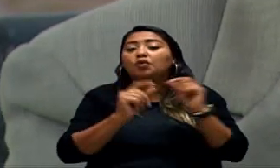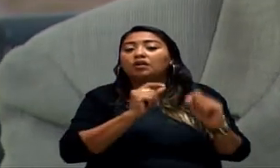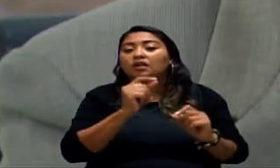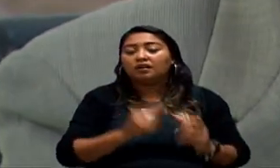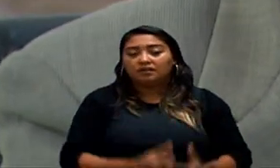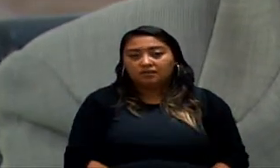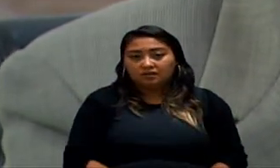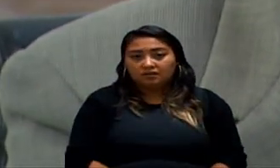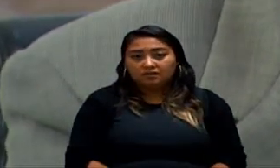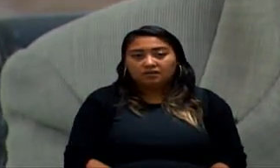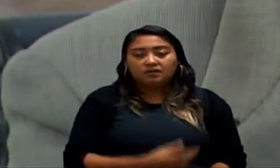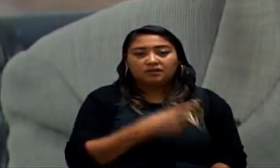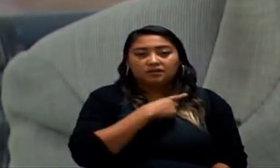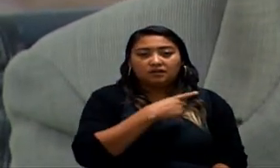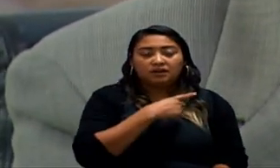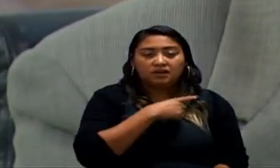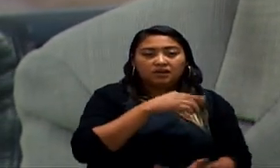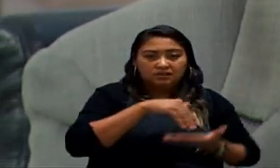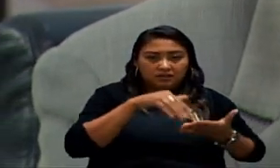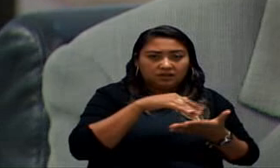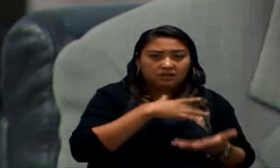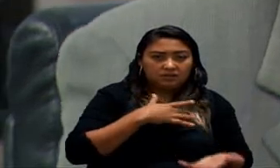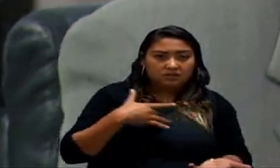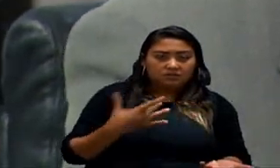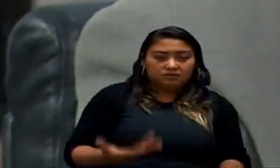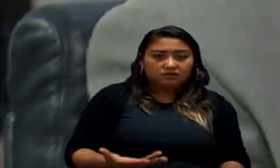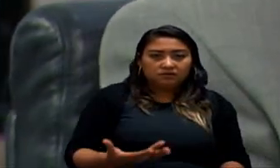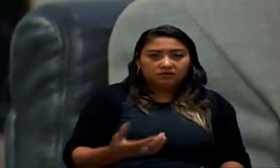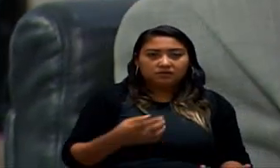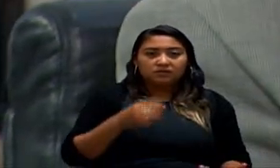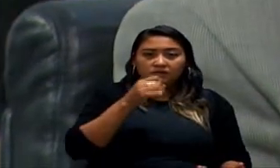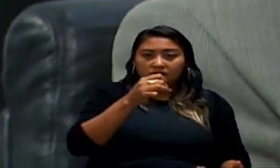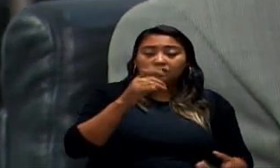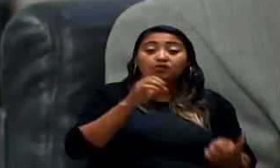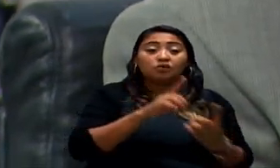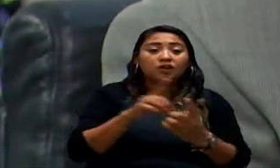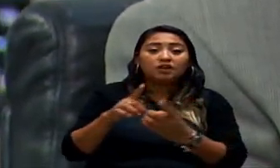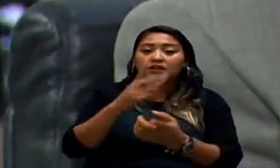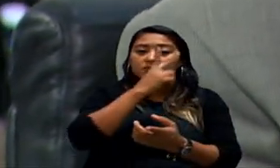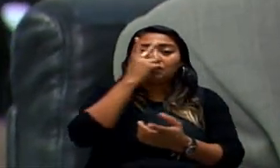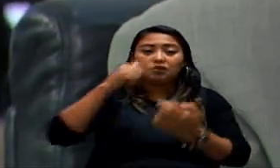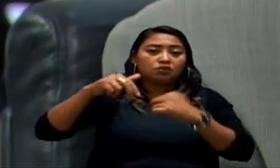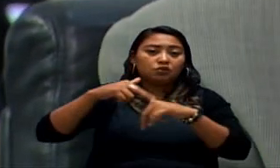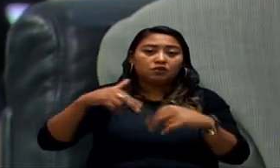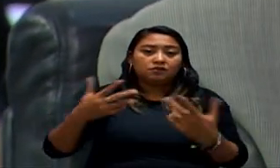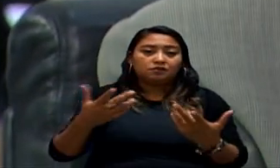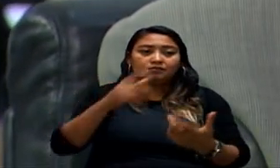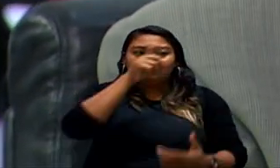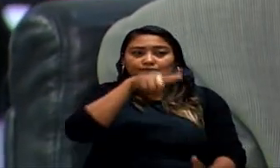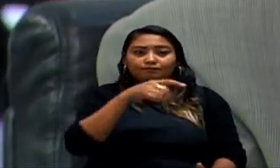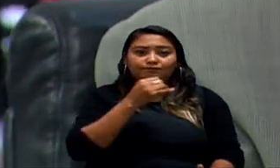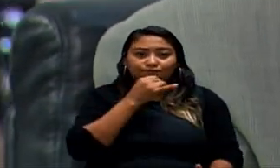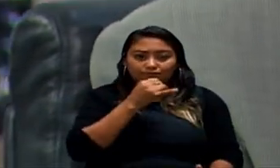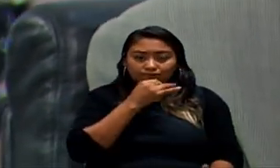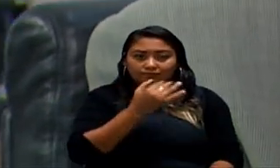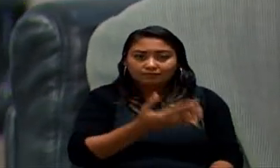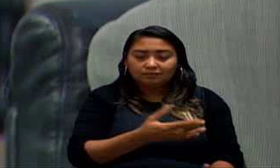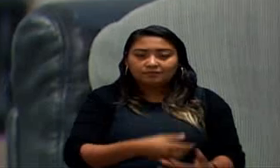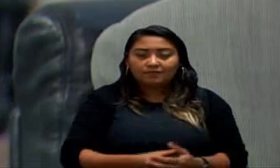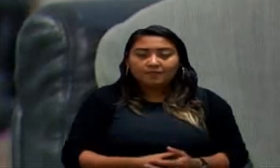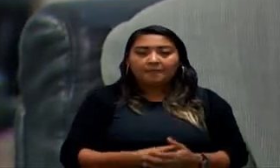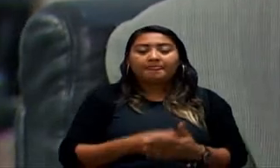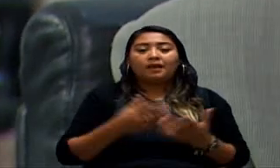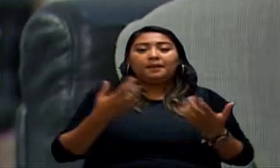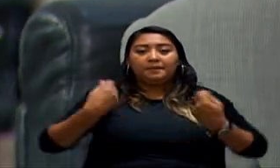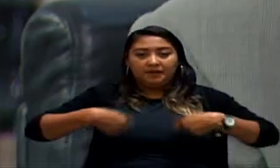tem o odontomóvel da Secretaria de Saúde se não atende a população? Então, não é exemplo. Então, a gente tem que